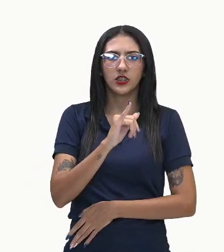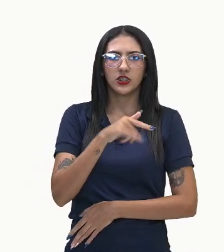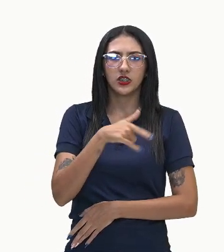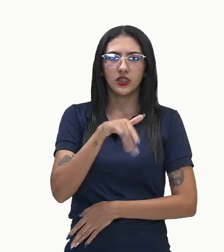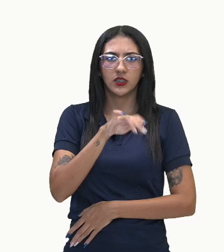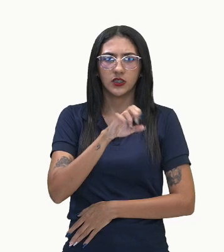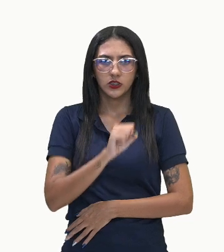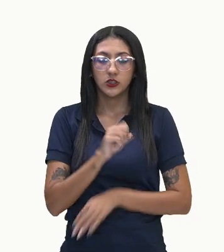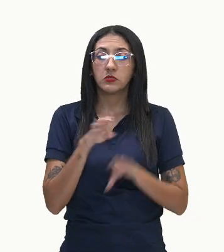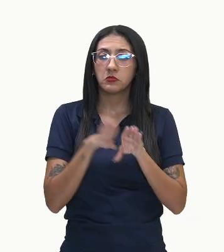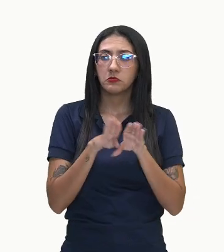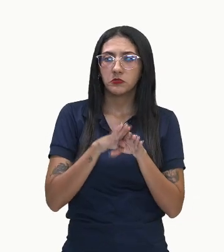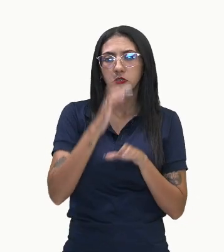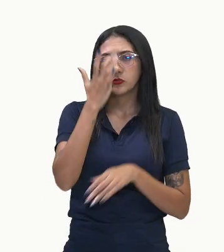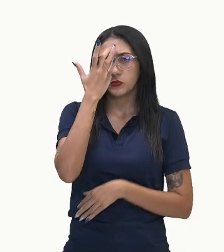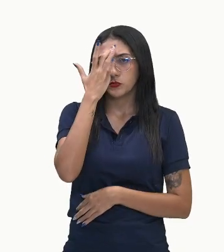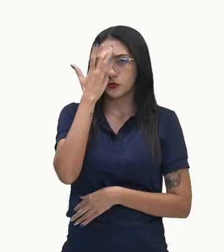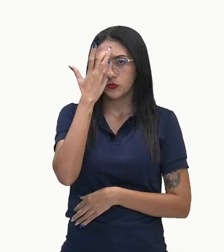podemos também